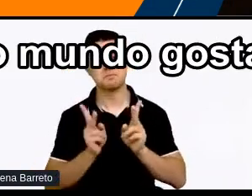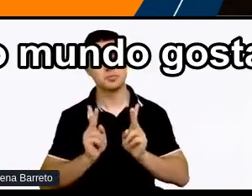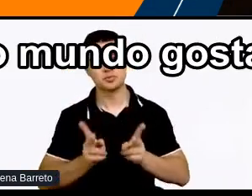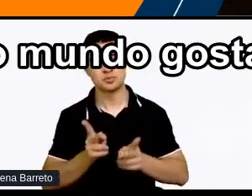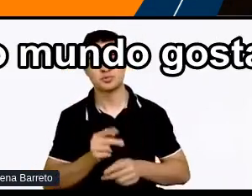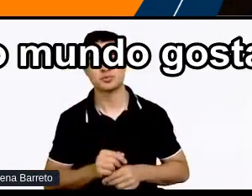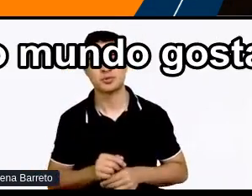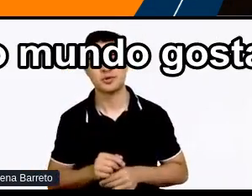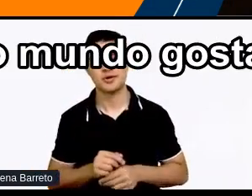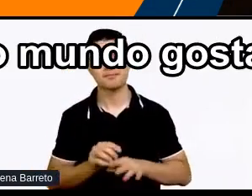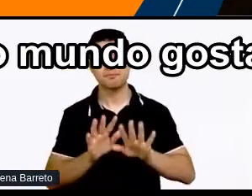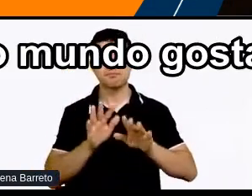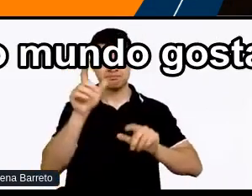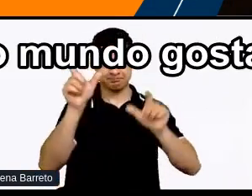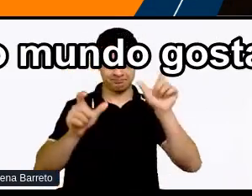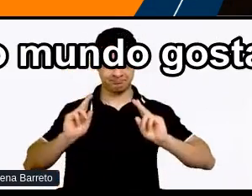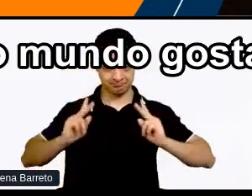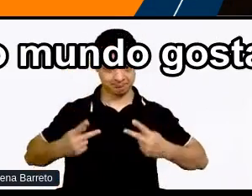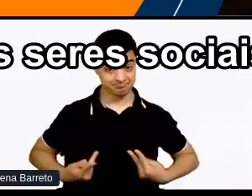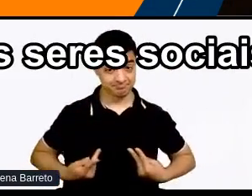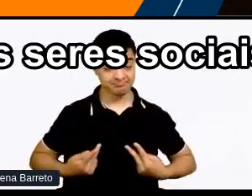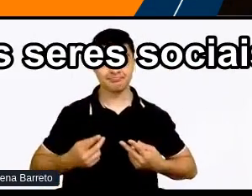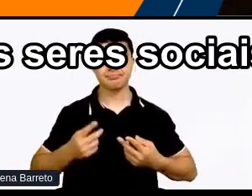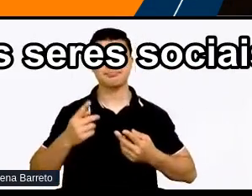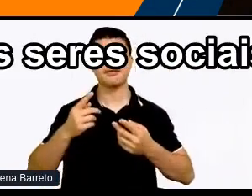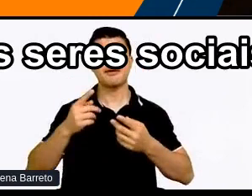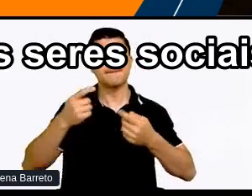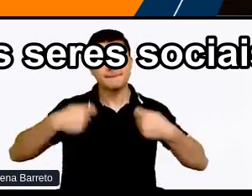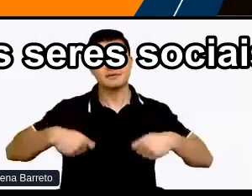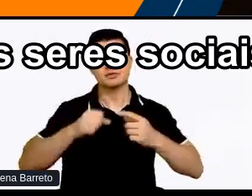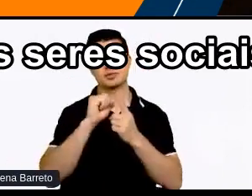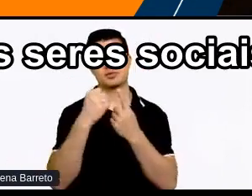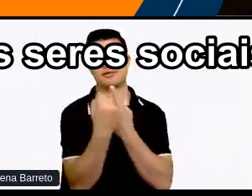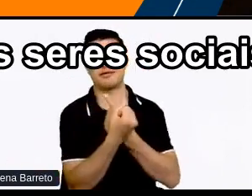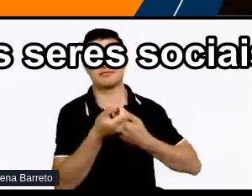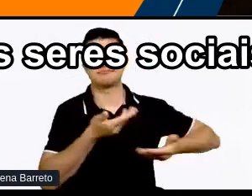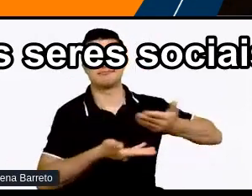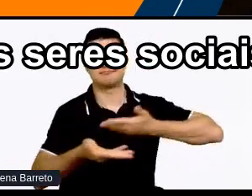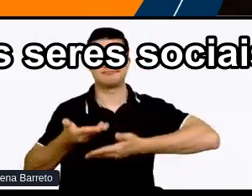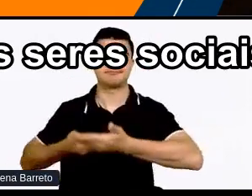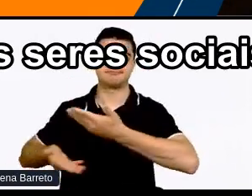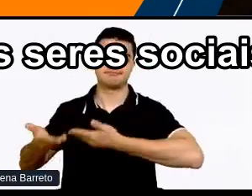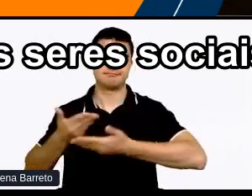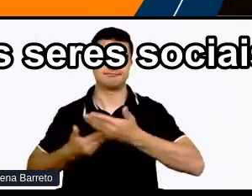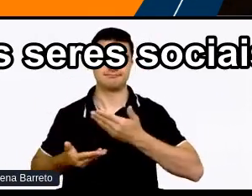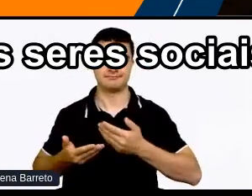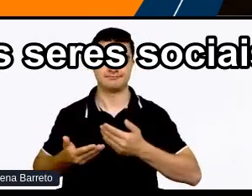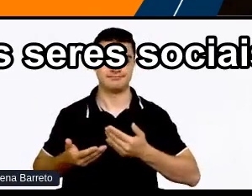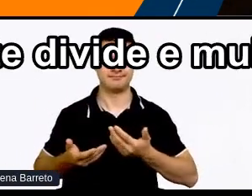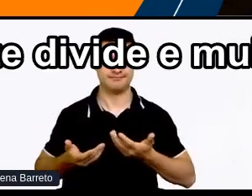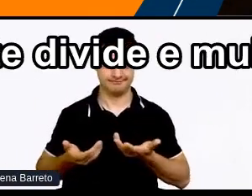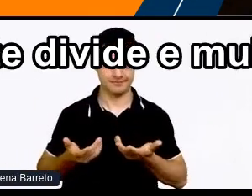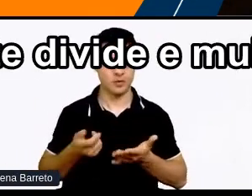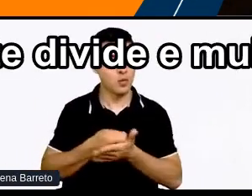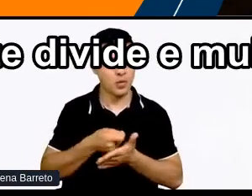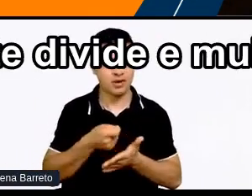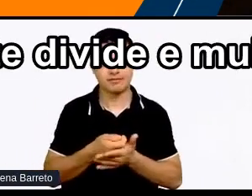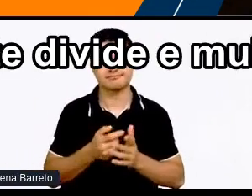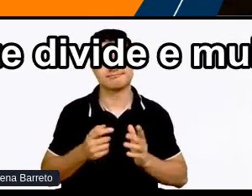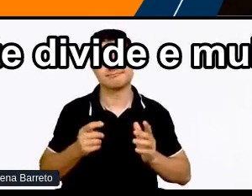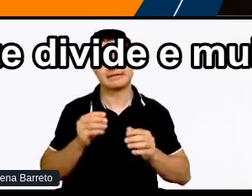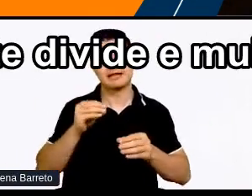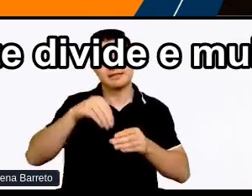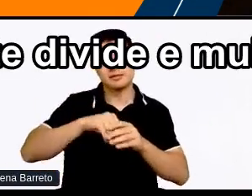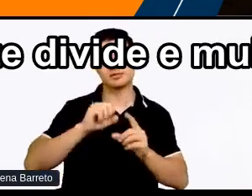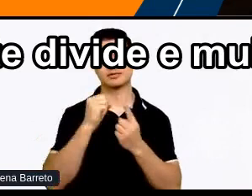mundo gosta de trabalhar com pessoas, não. Porque nós somos seres sociais, a gente aprende na sociedade. A